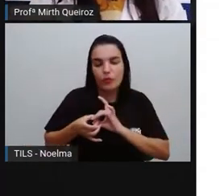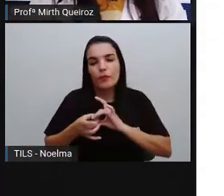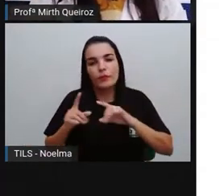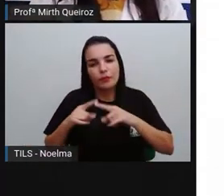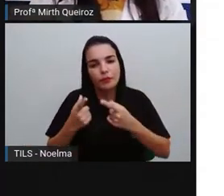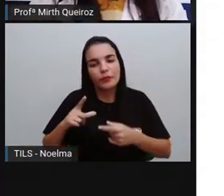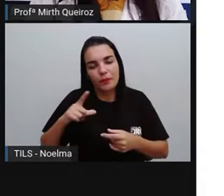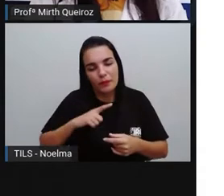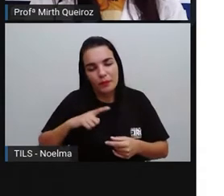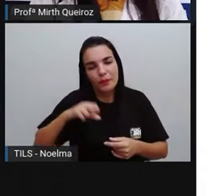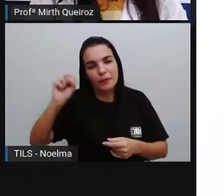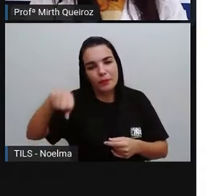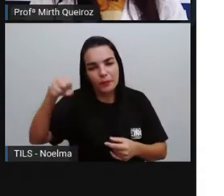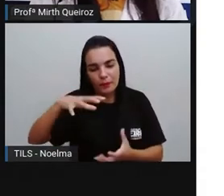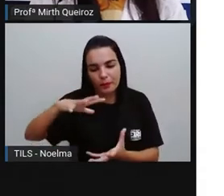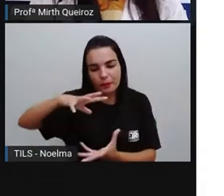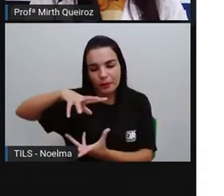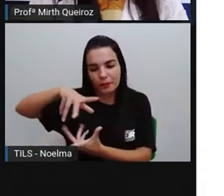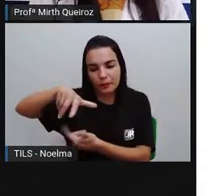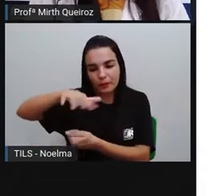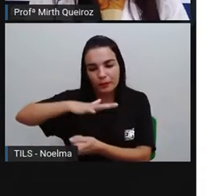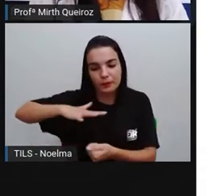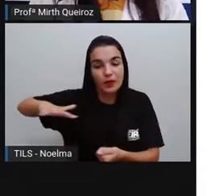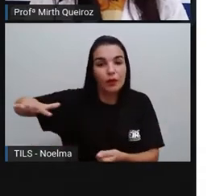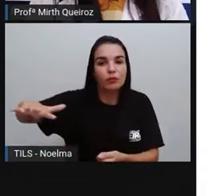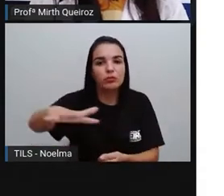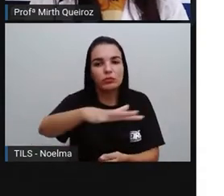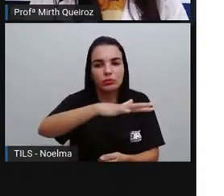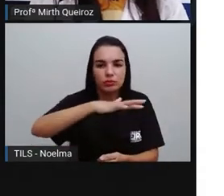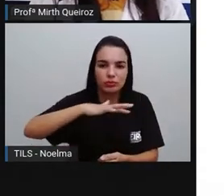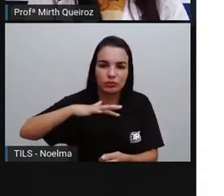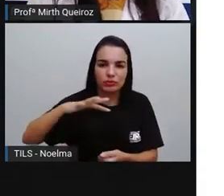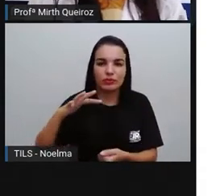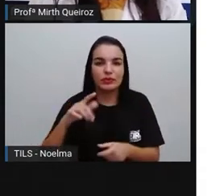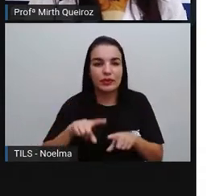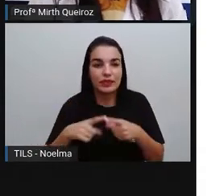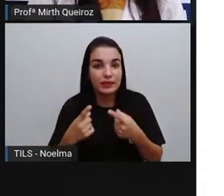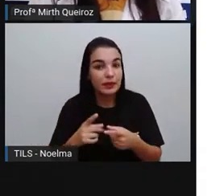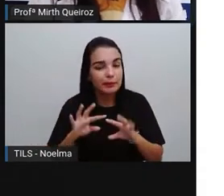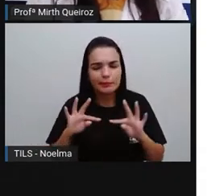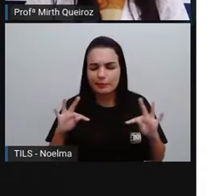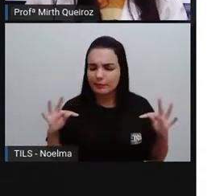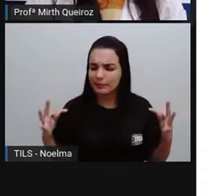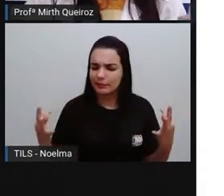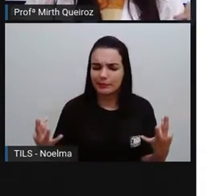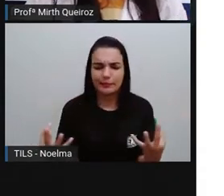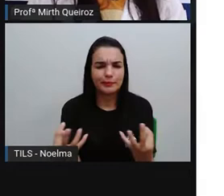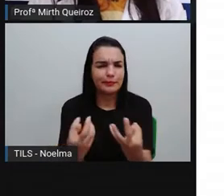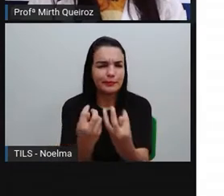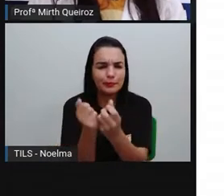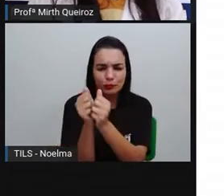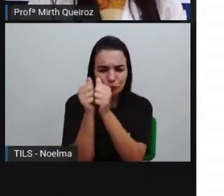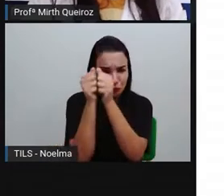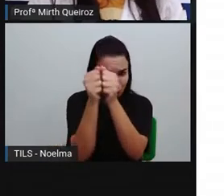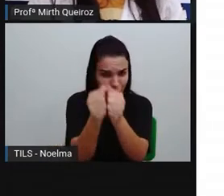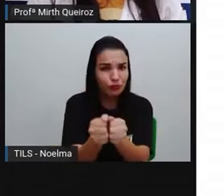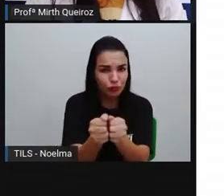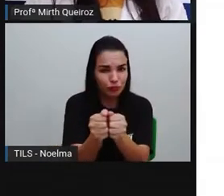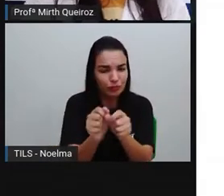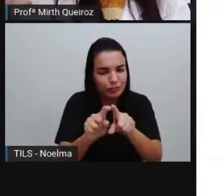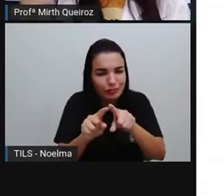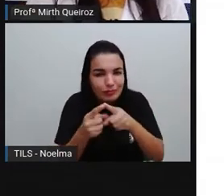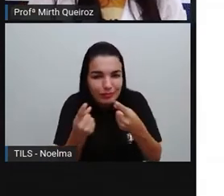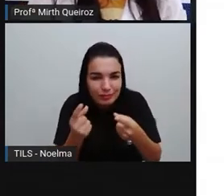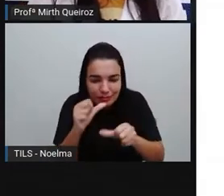aí sobre o ecossistema. Então, todos os papéis desses organismos dentro do ecossistema e